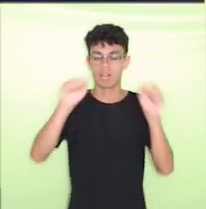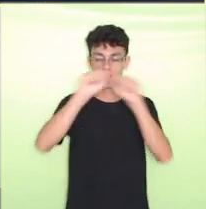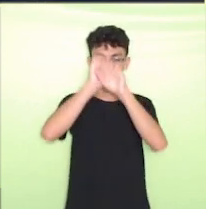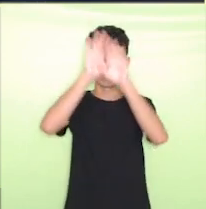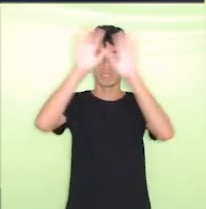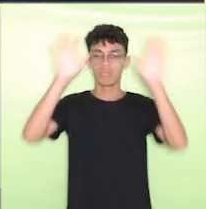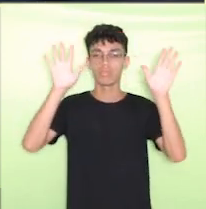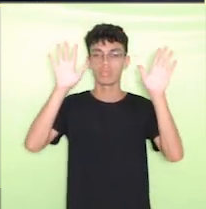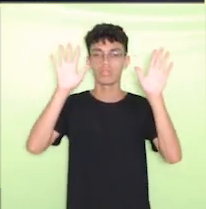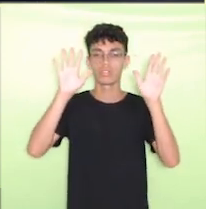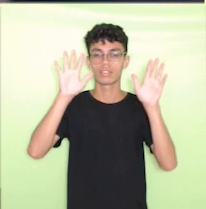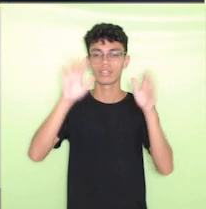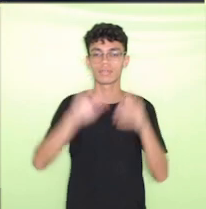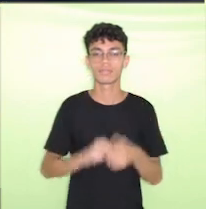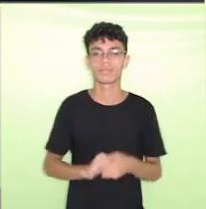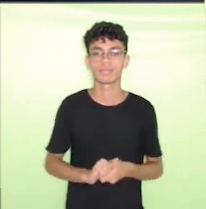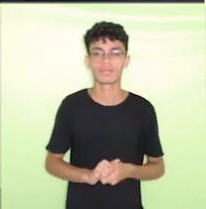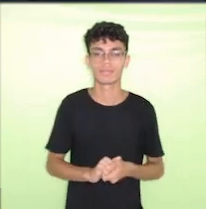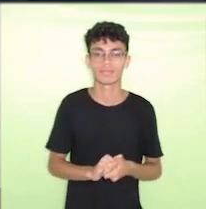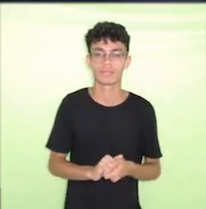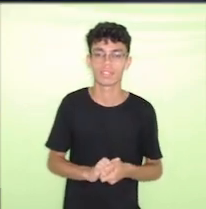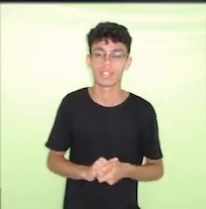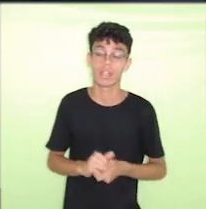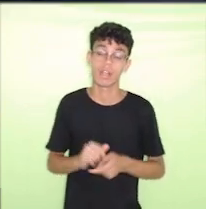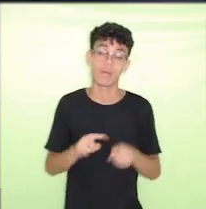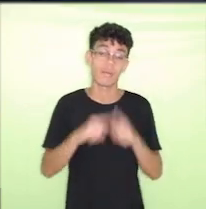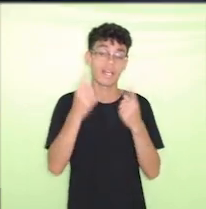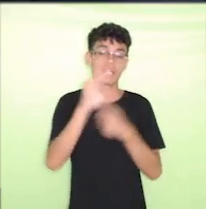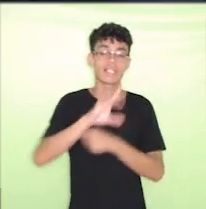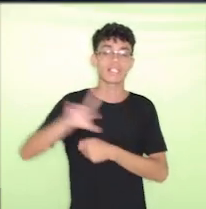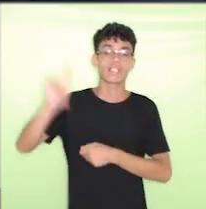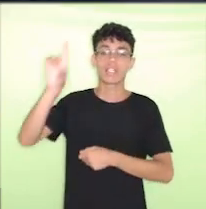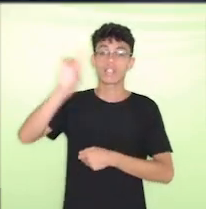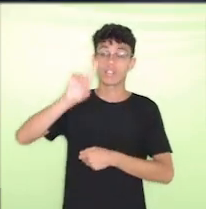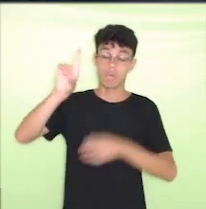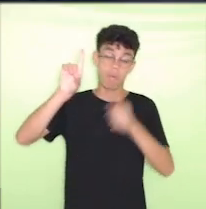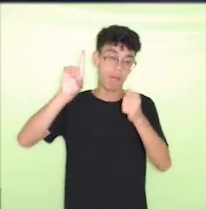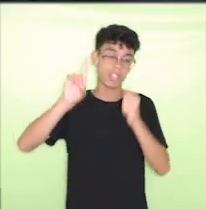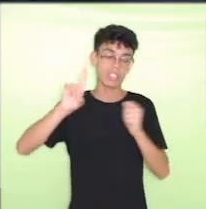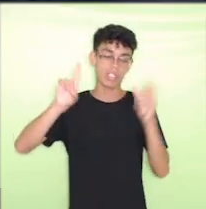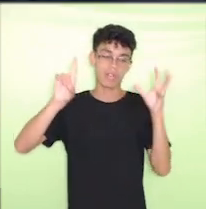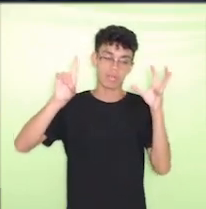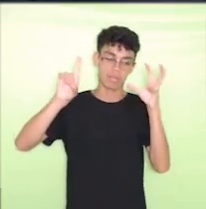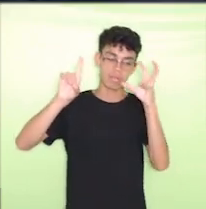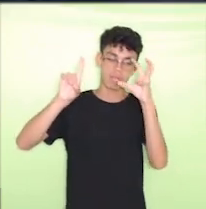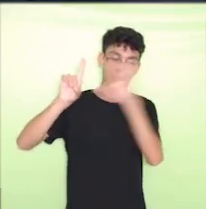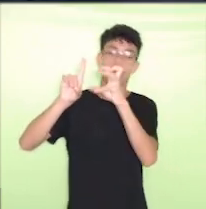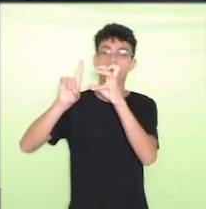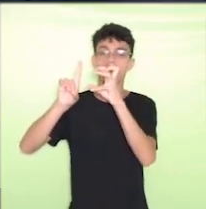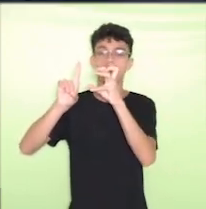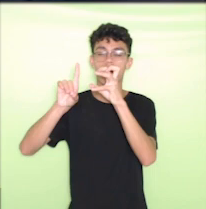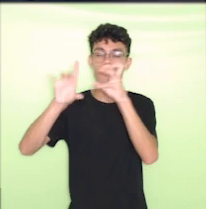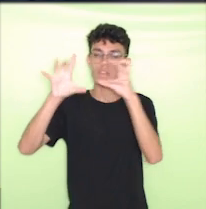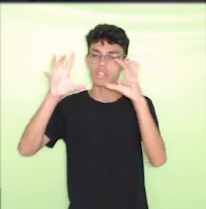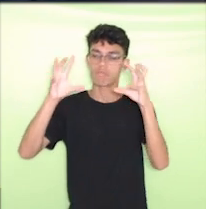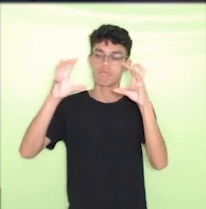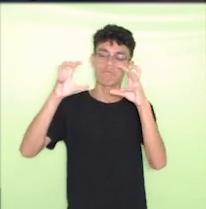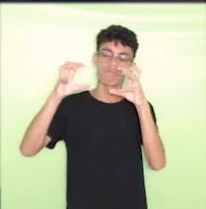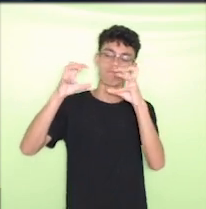claridade dos... Mas Deus pode ser treva. Pode ser a grande noite.